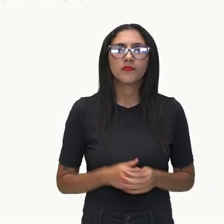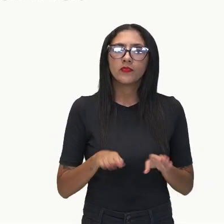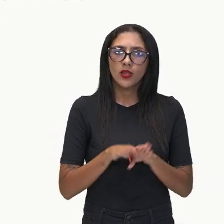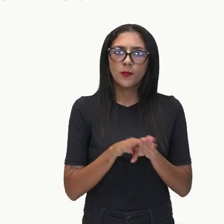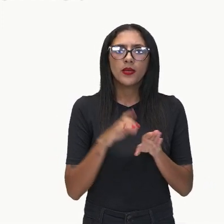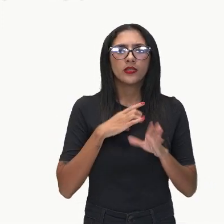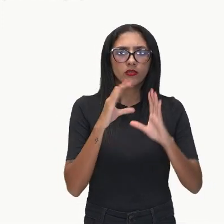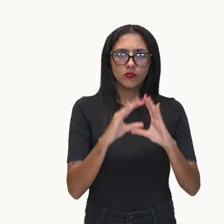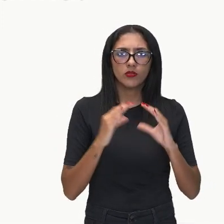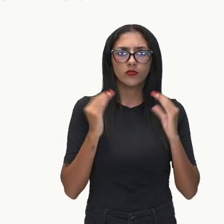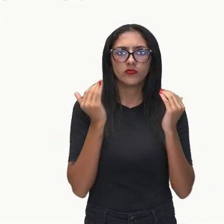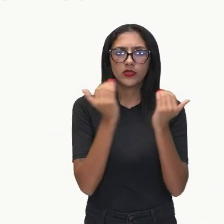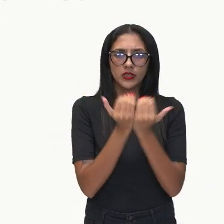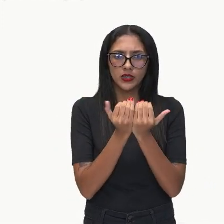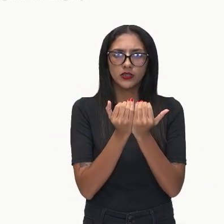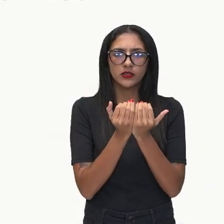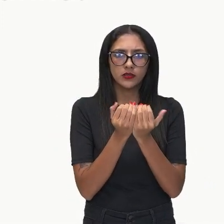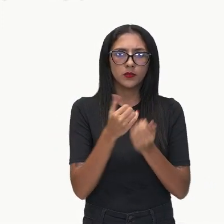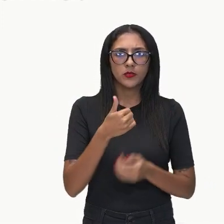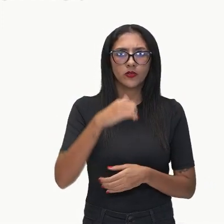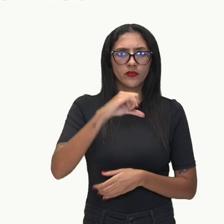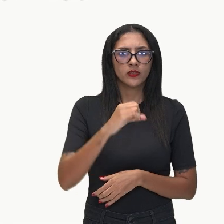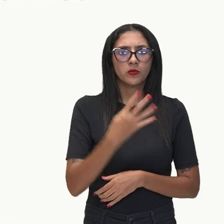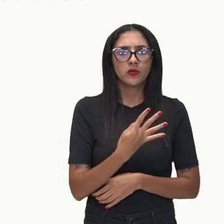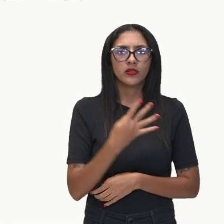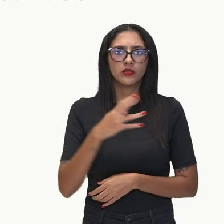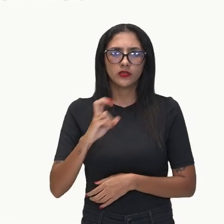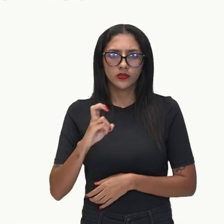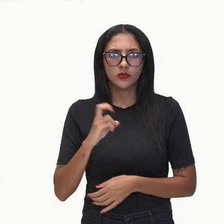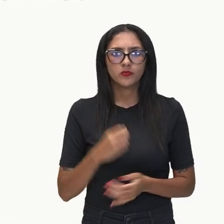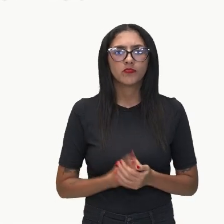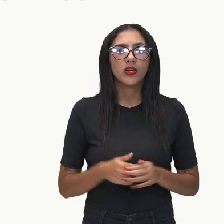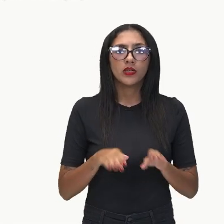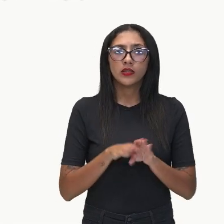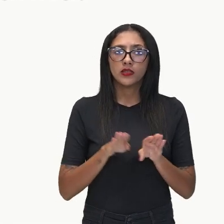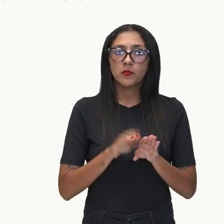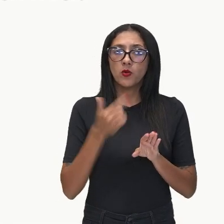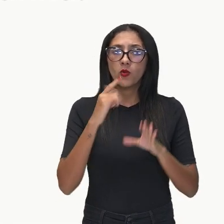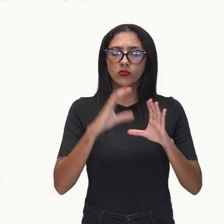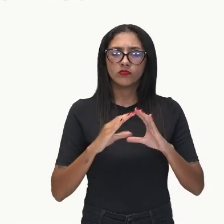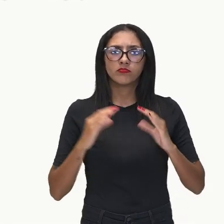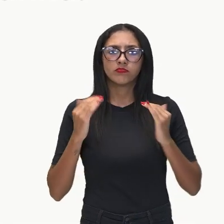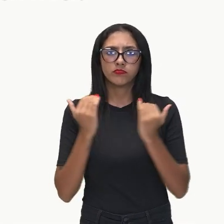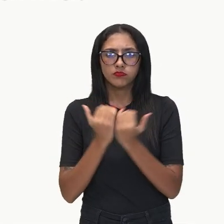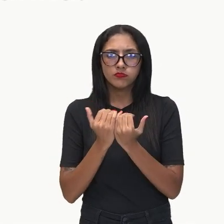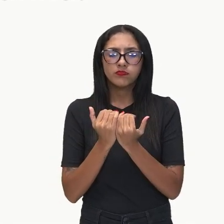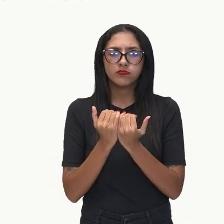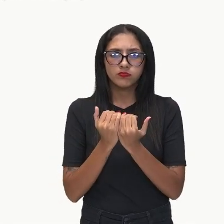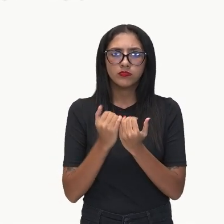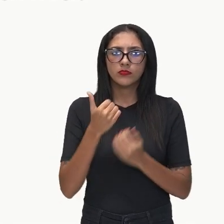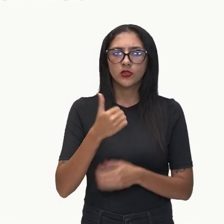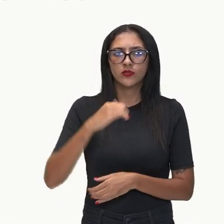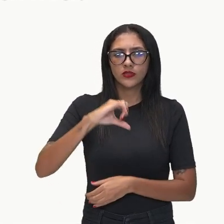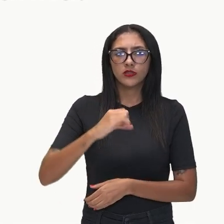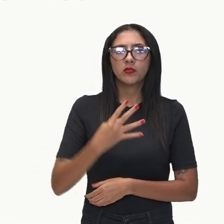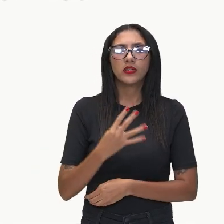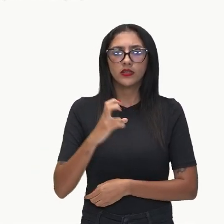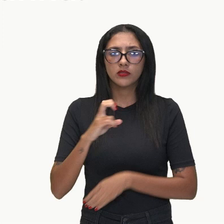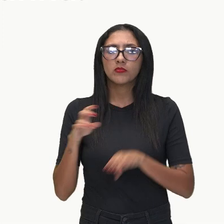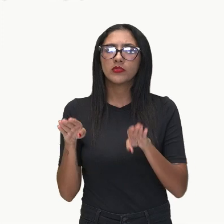em 1945, que aconteceu na Crimeia, e a Conferência de Potsdam, em